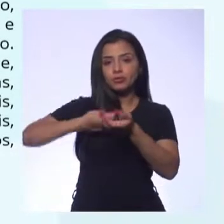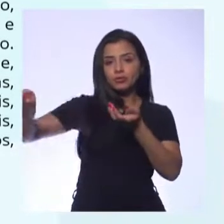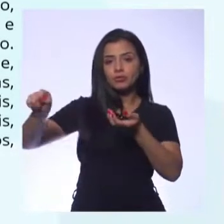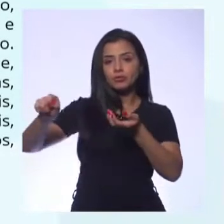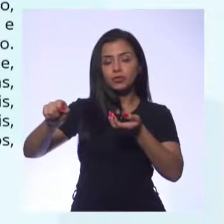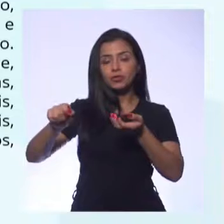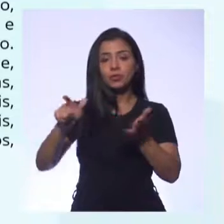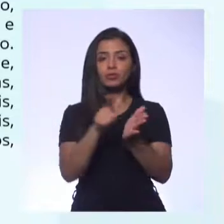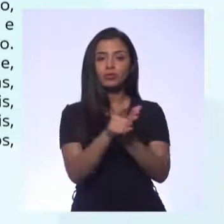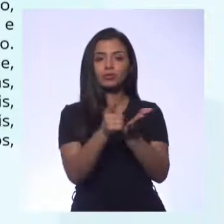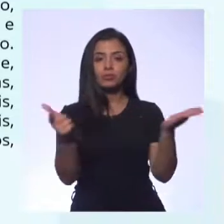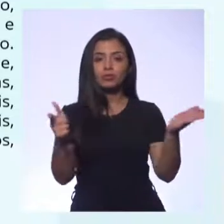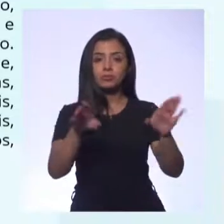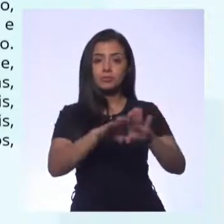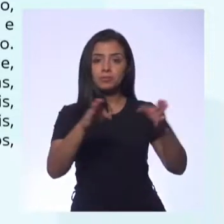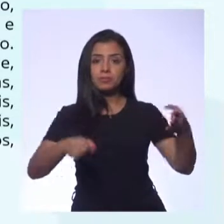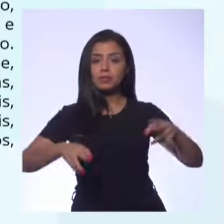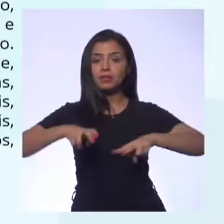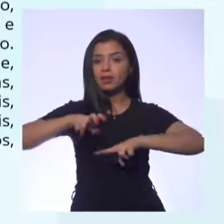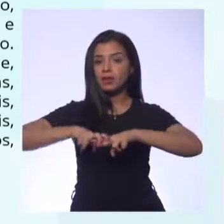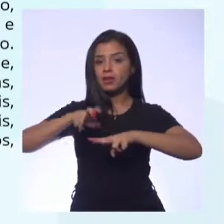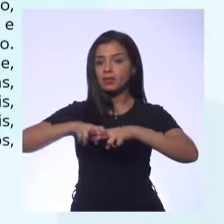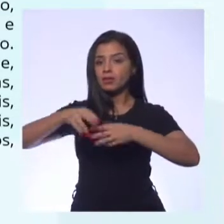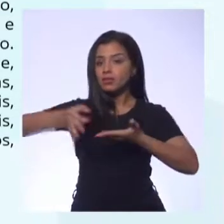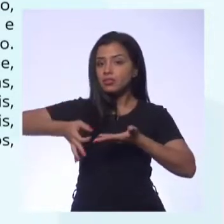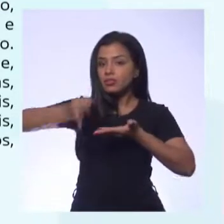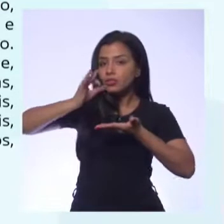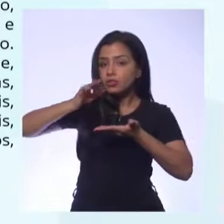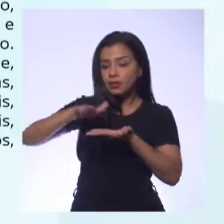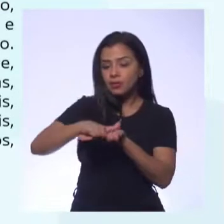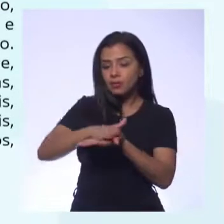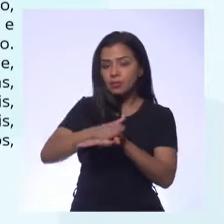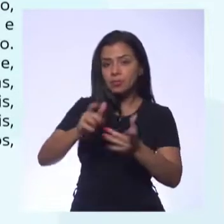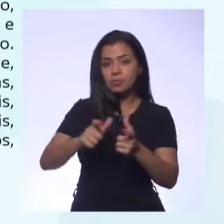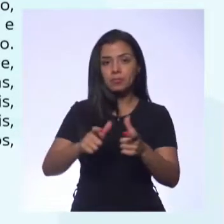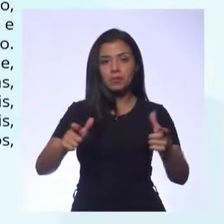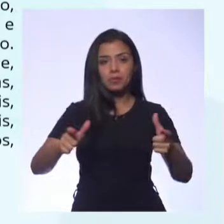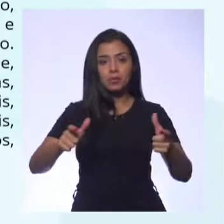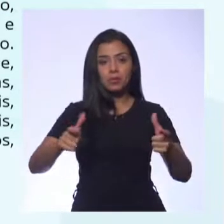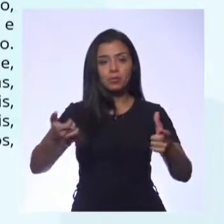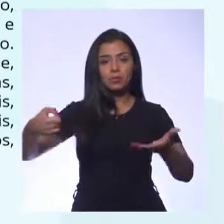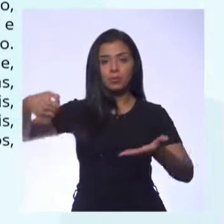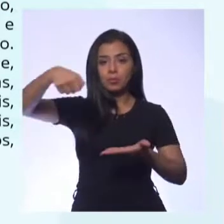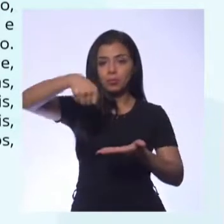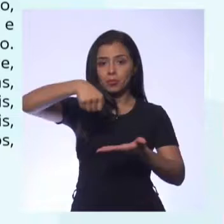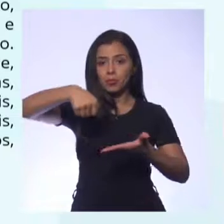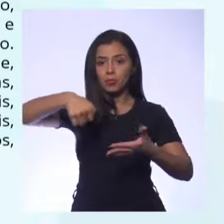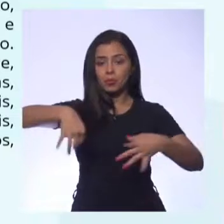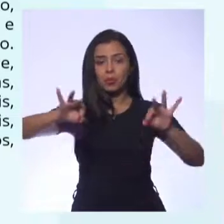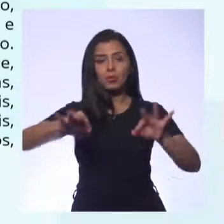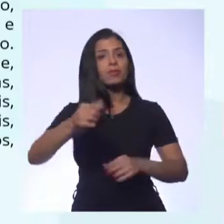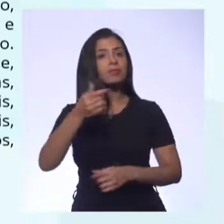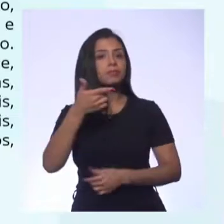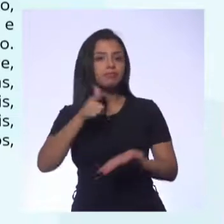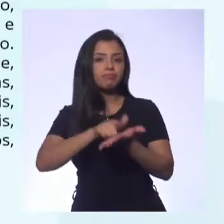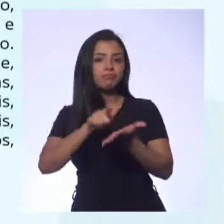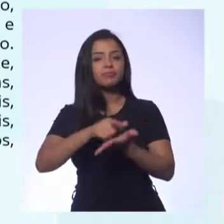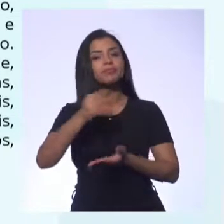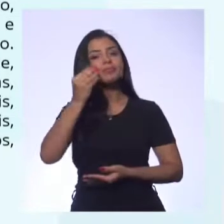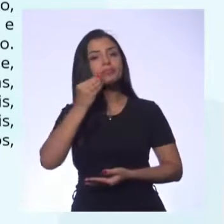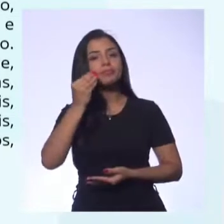mesa, cadeiras, xícara e pires, prato, bule, talheres, guardanapos.